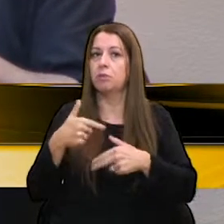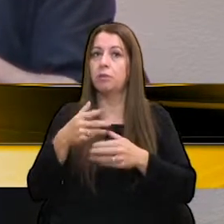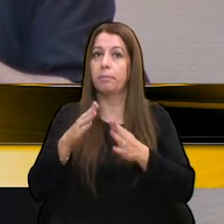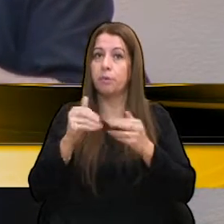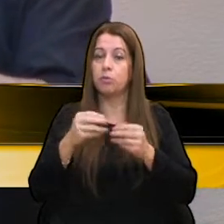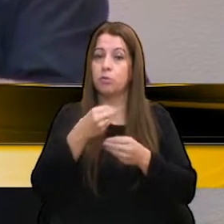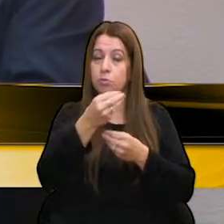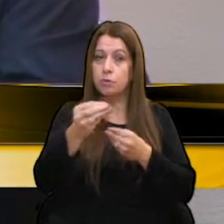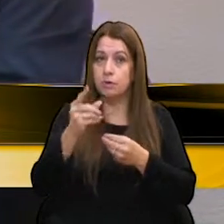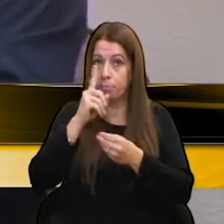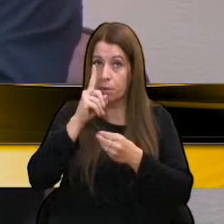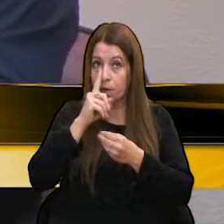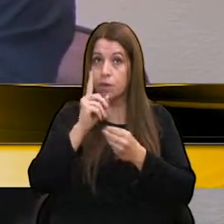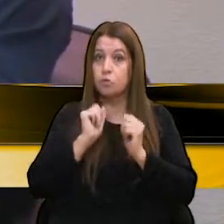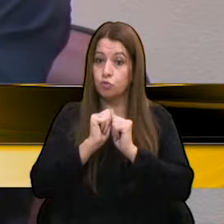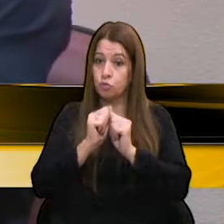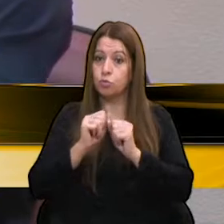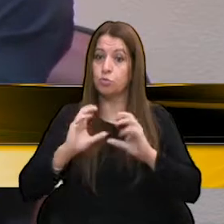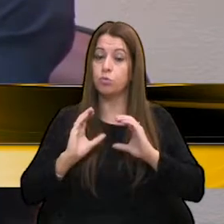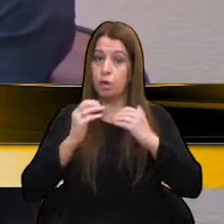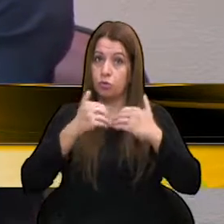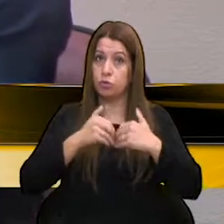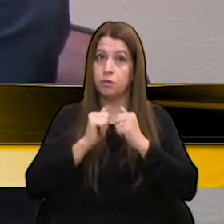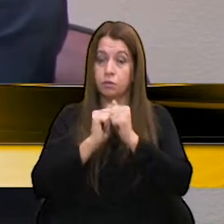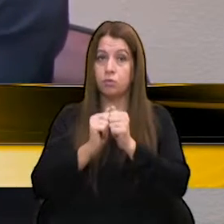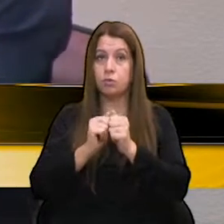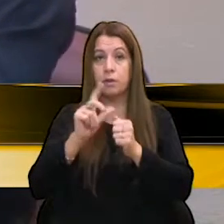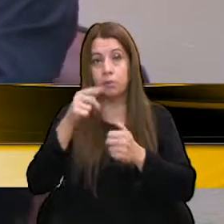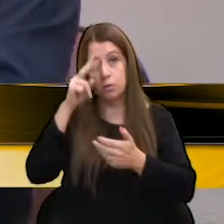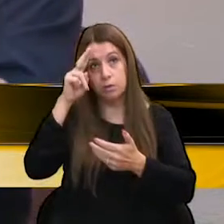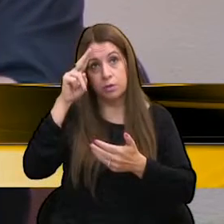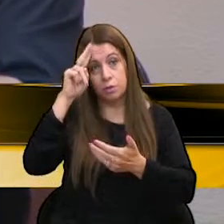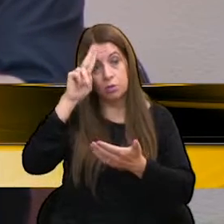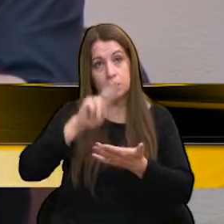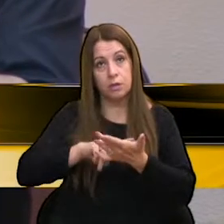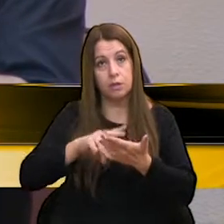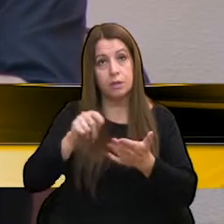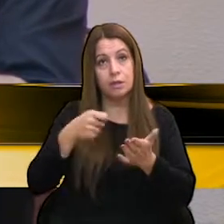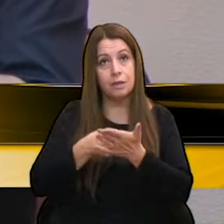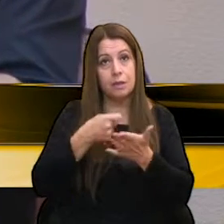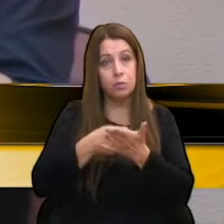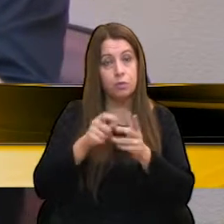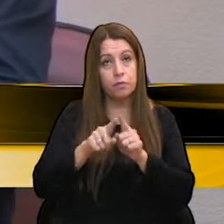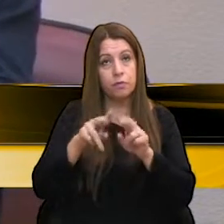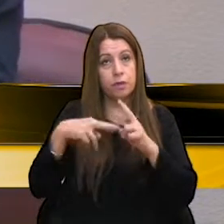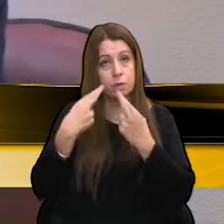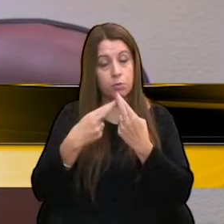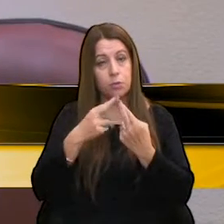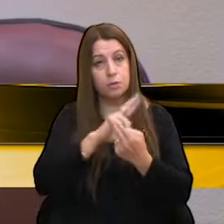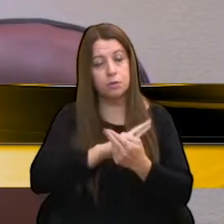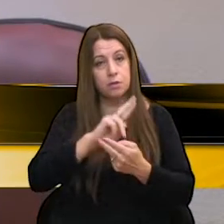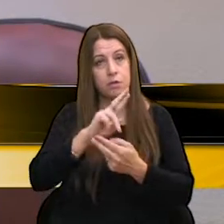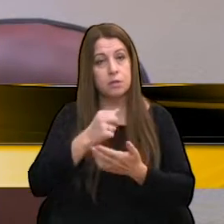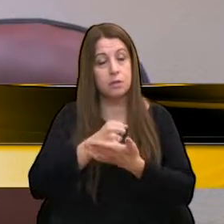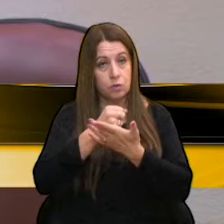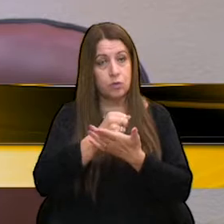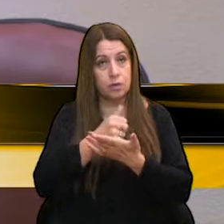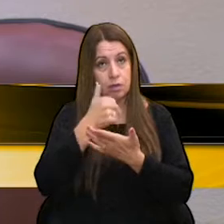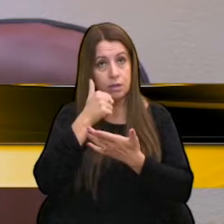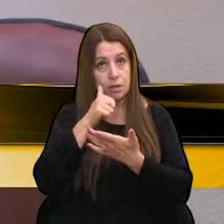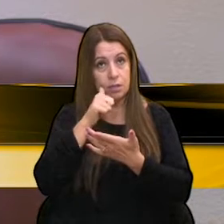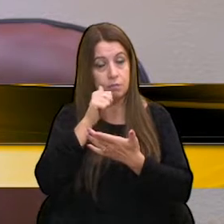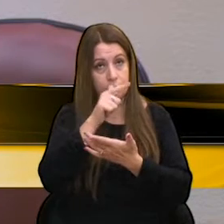demandas em nome dessas mães, as mães foram lá, e depois o vereador Neri tentou uma outra audiência com a primeira-dama e a resposta da assessoria